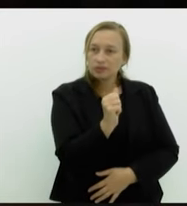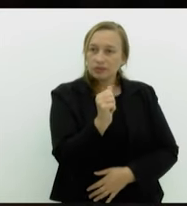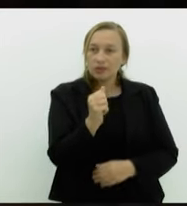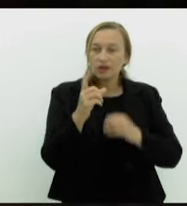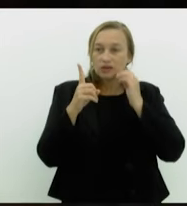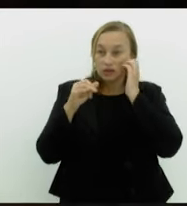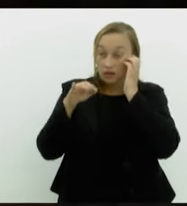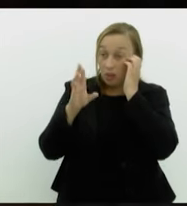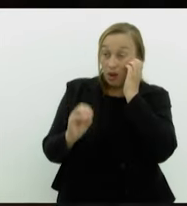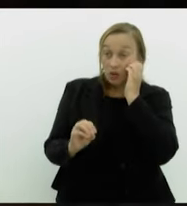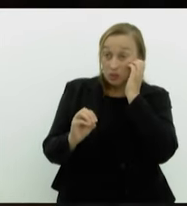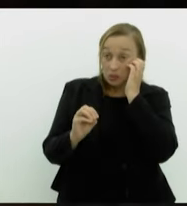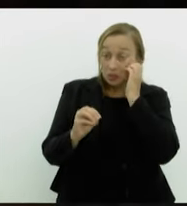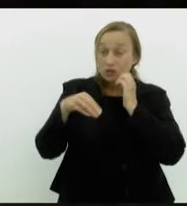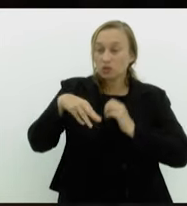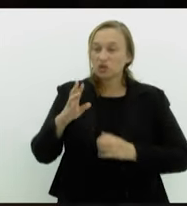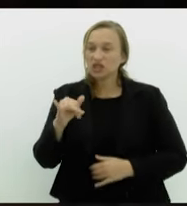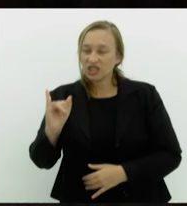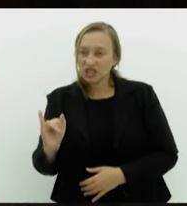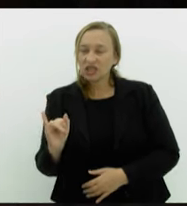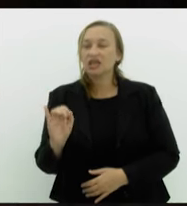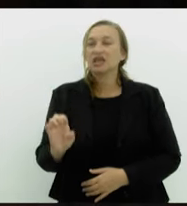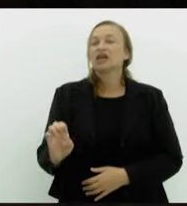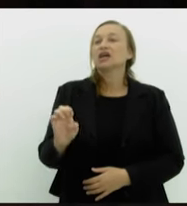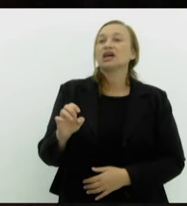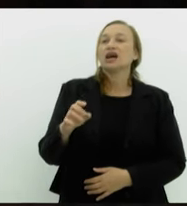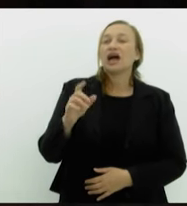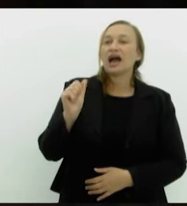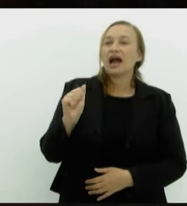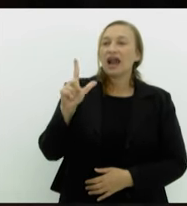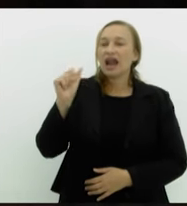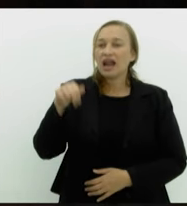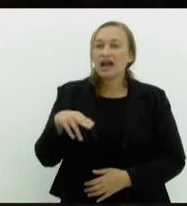doutor Deodalto, Munir Neto, Alan Lopes,